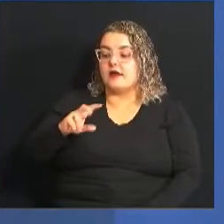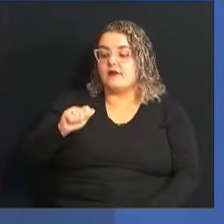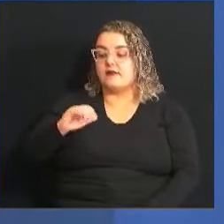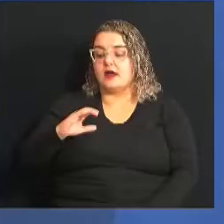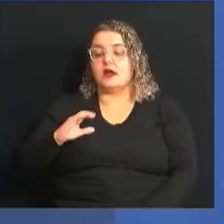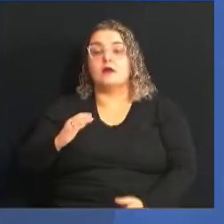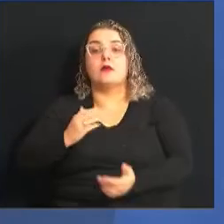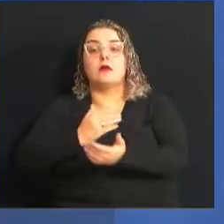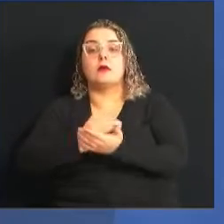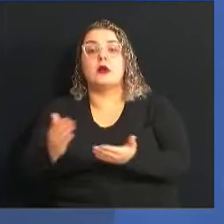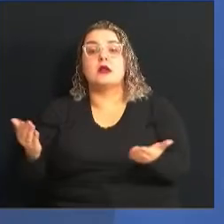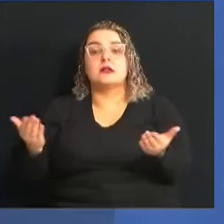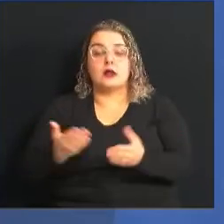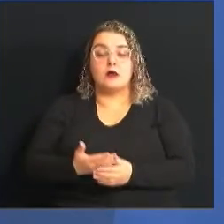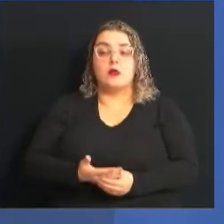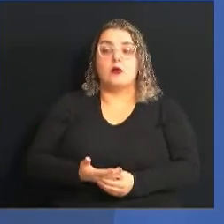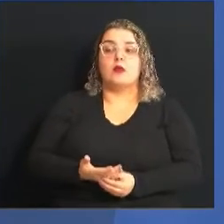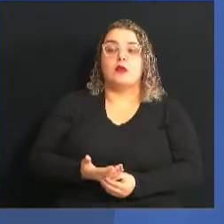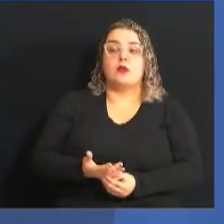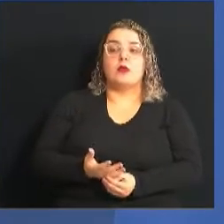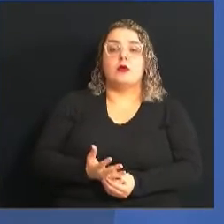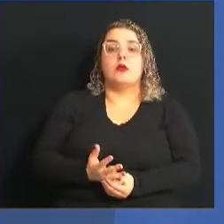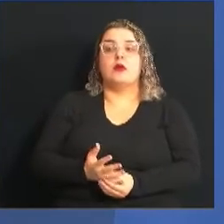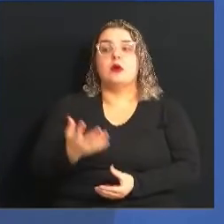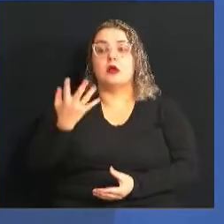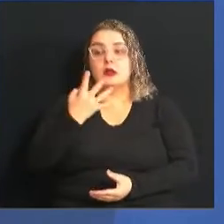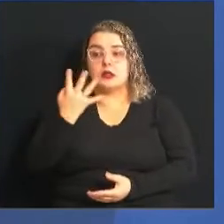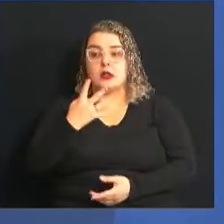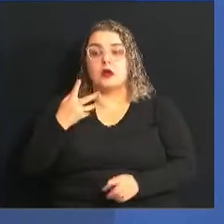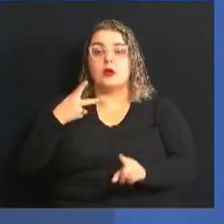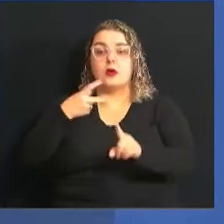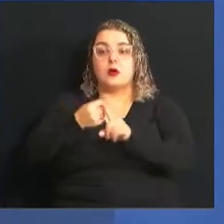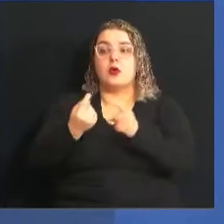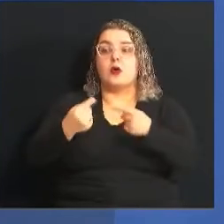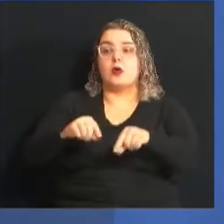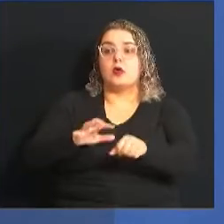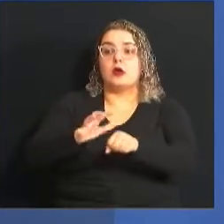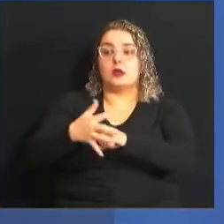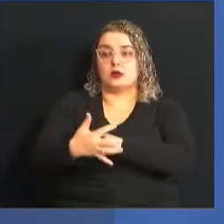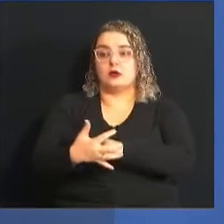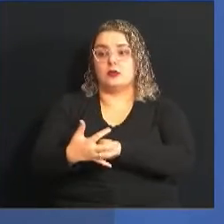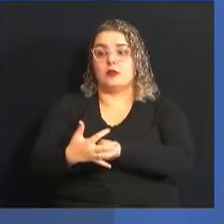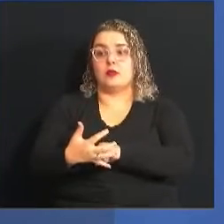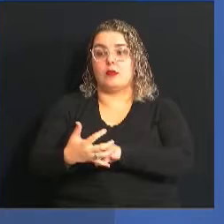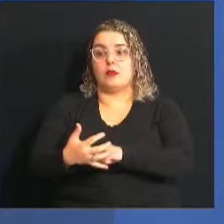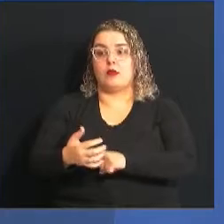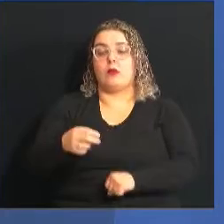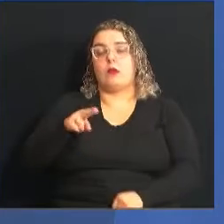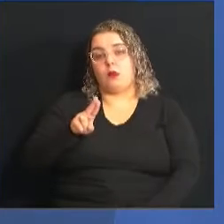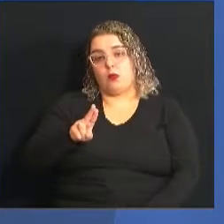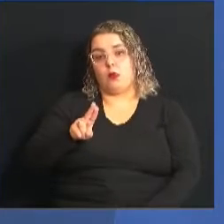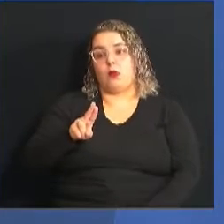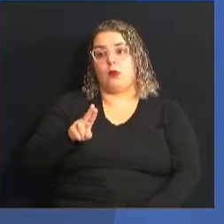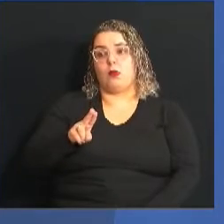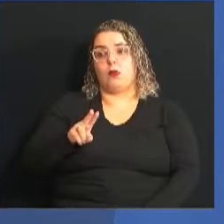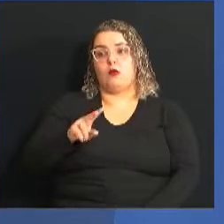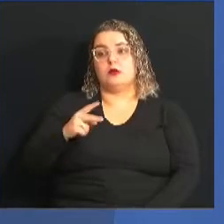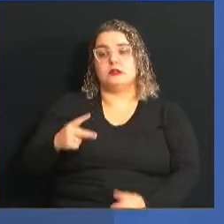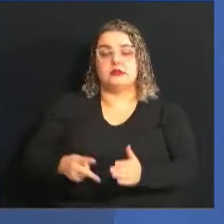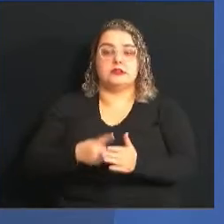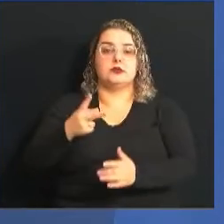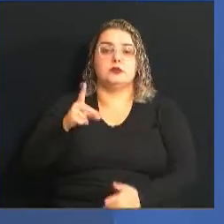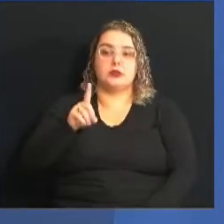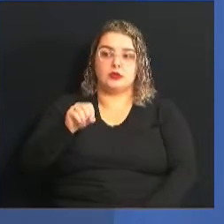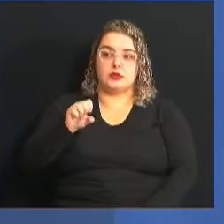então a vacinação da 4ª dose da vacina contra a Covid-19, ou chamada também de segunda dose de reforço, para